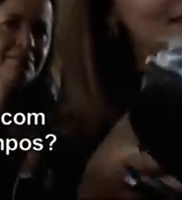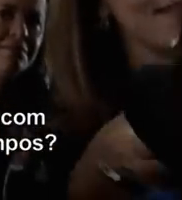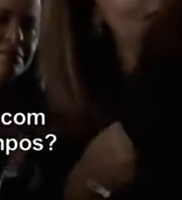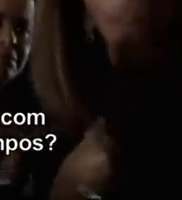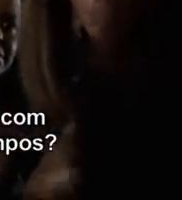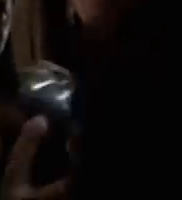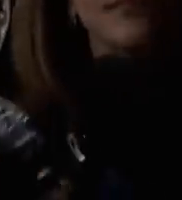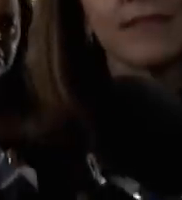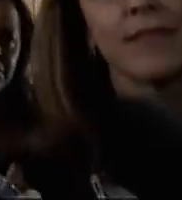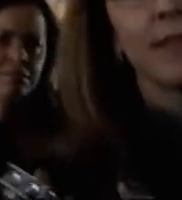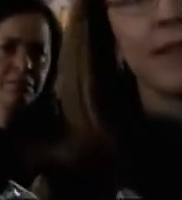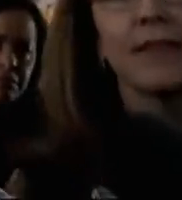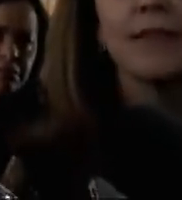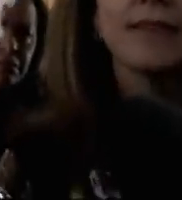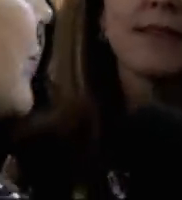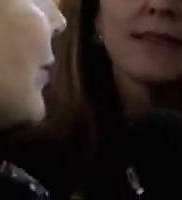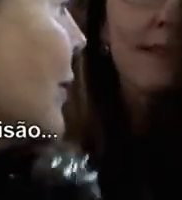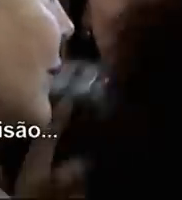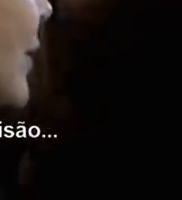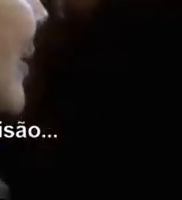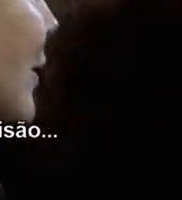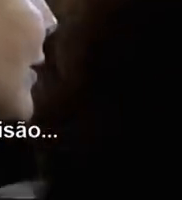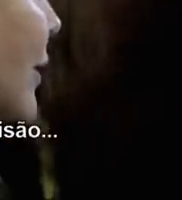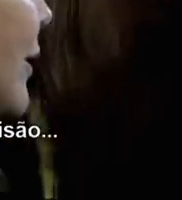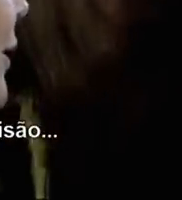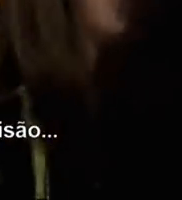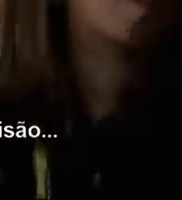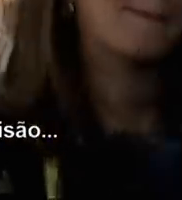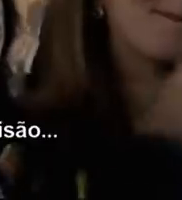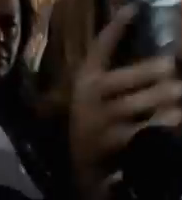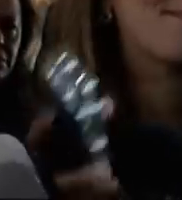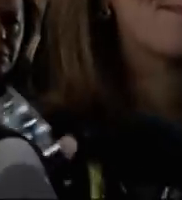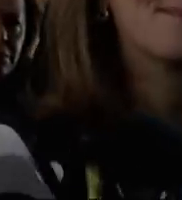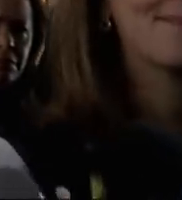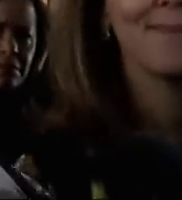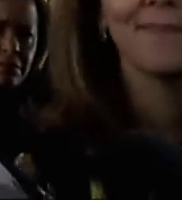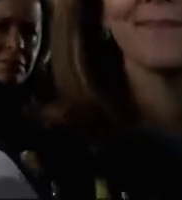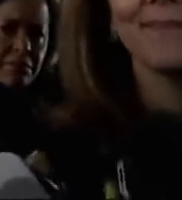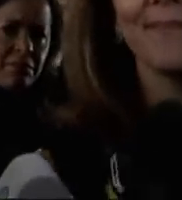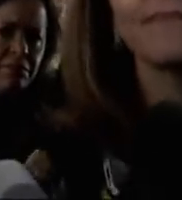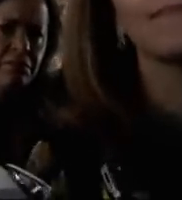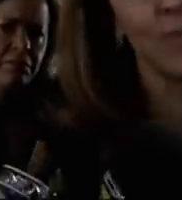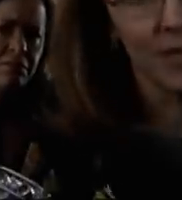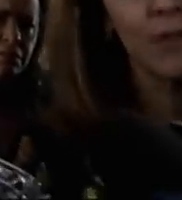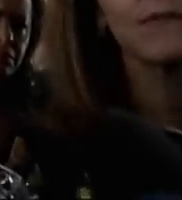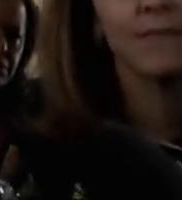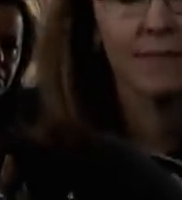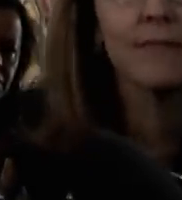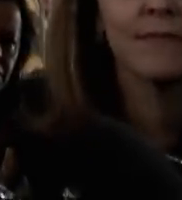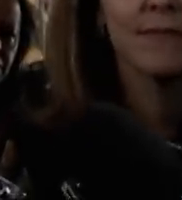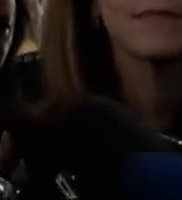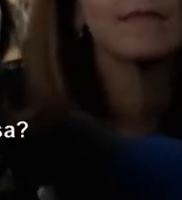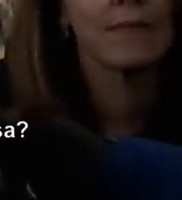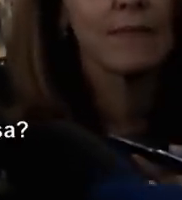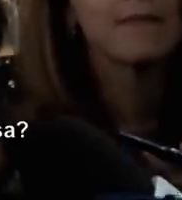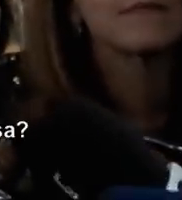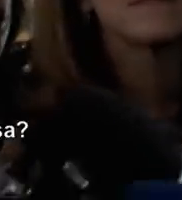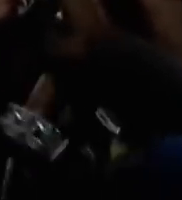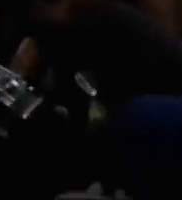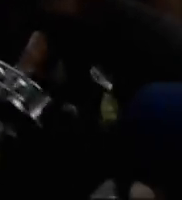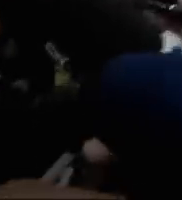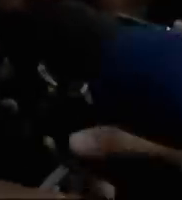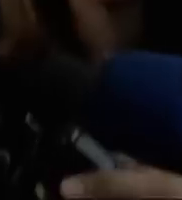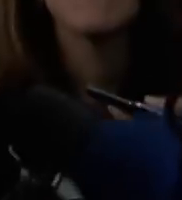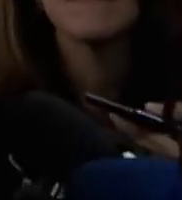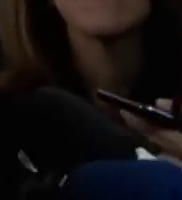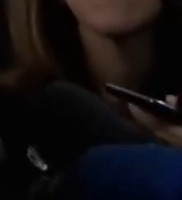preocupação. Quem, meu querido? O programa do PSB na televisão. Cada partido tem direito de fazer seu programa.